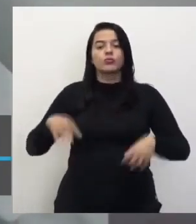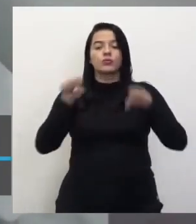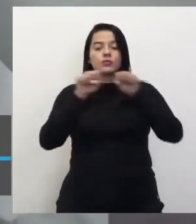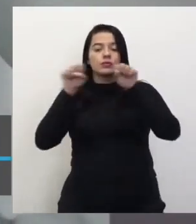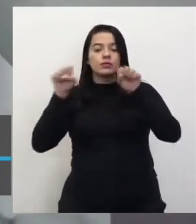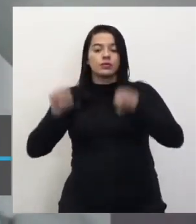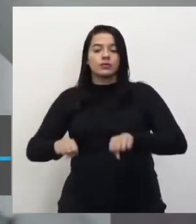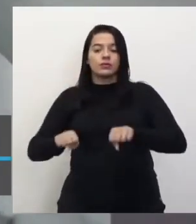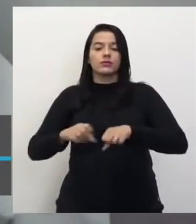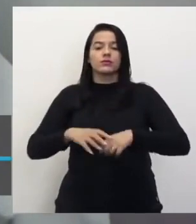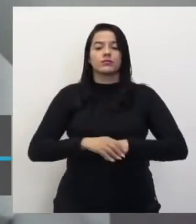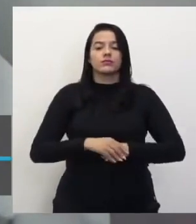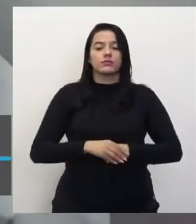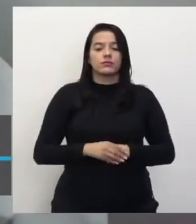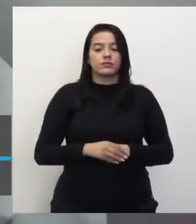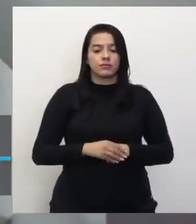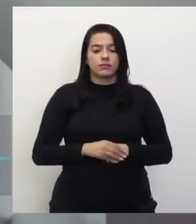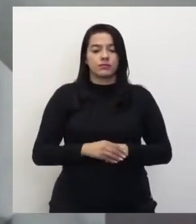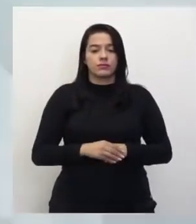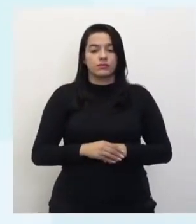aí?